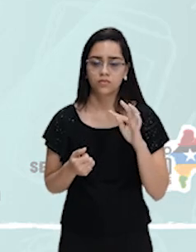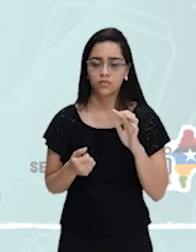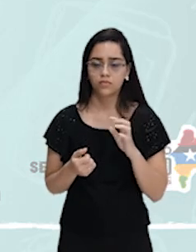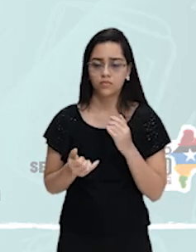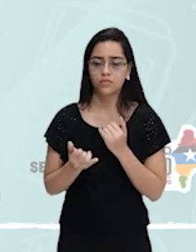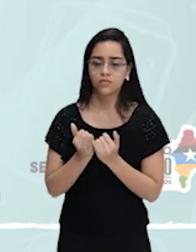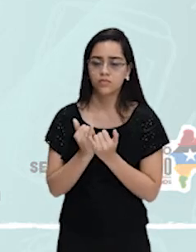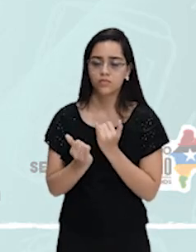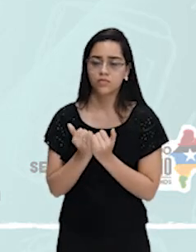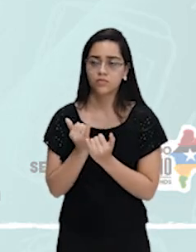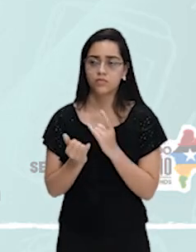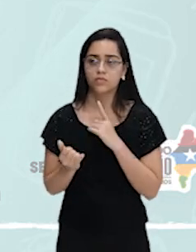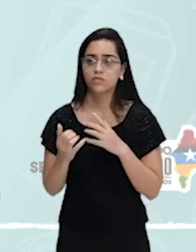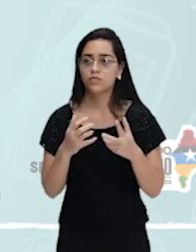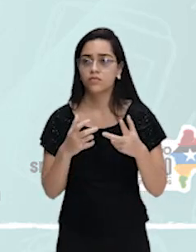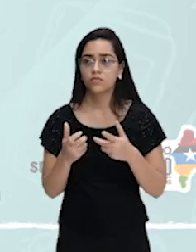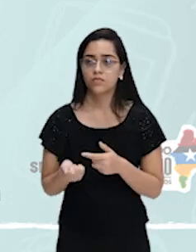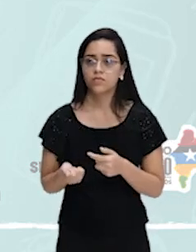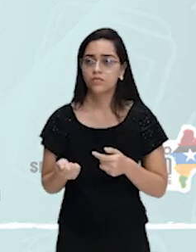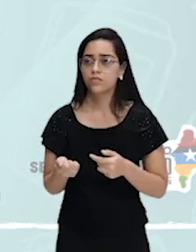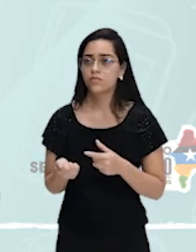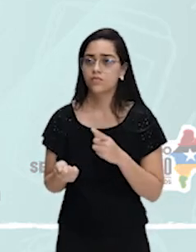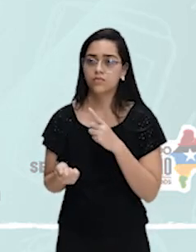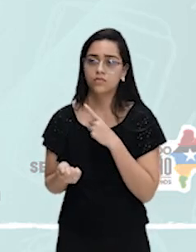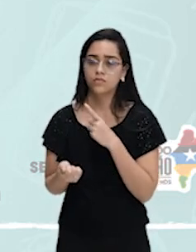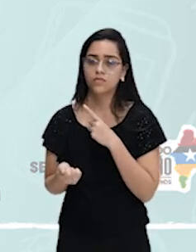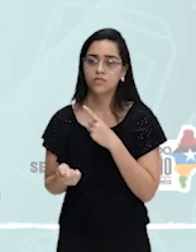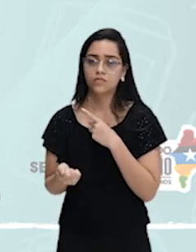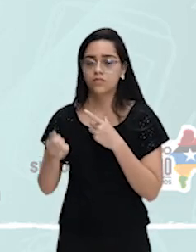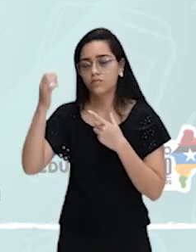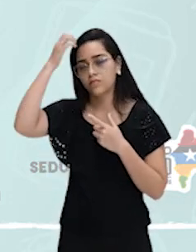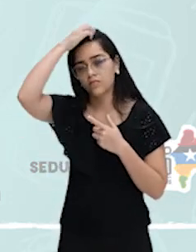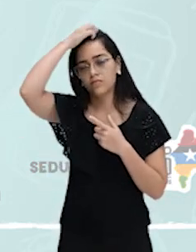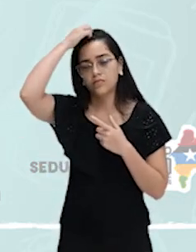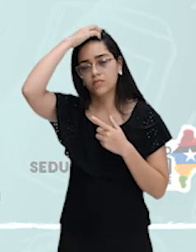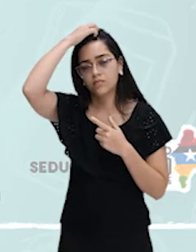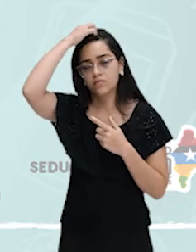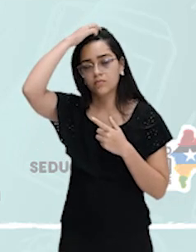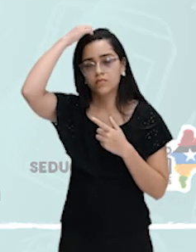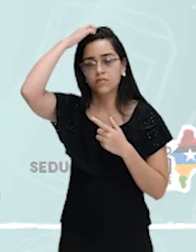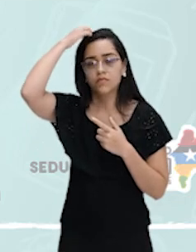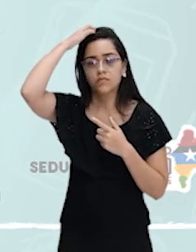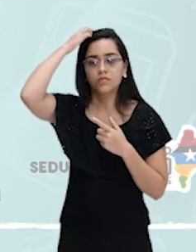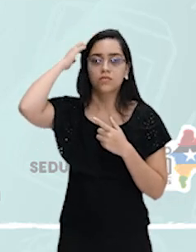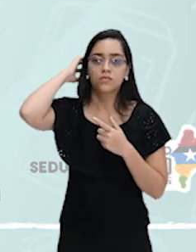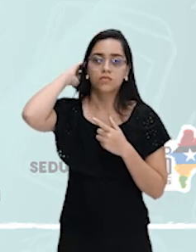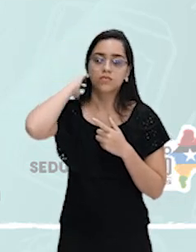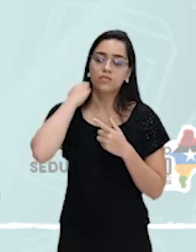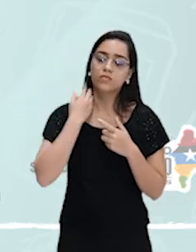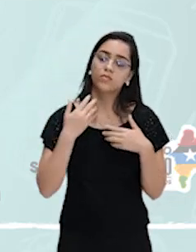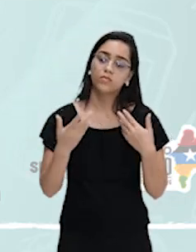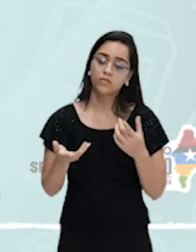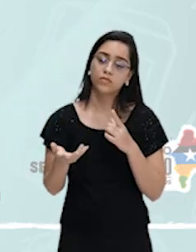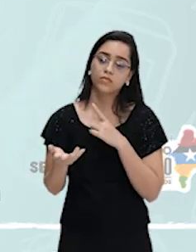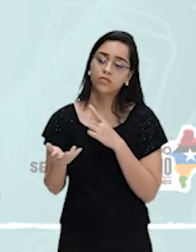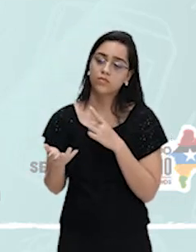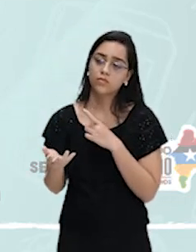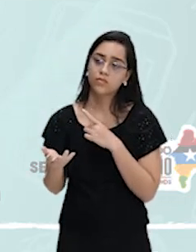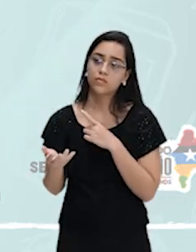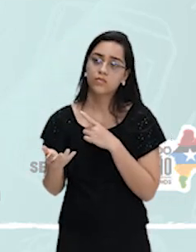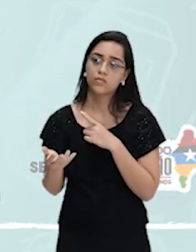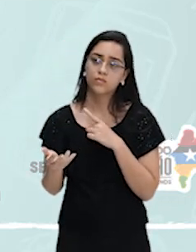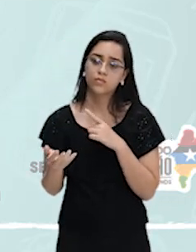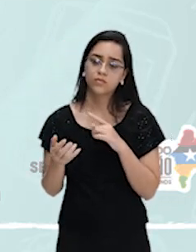ali, a Terra ela fosse revestida por uma bolha maior, tá certo? Então ali